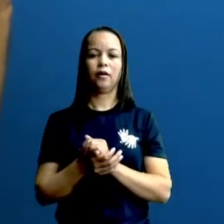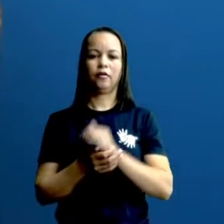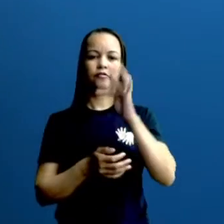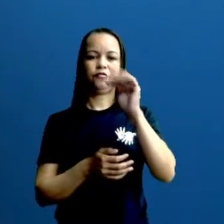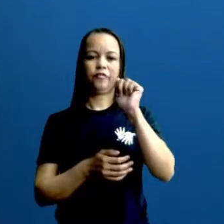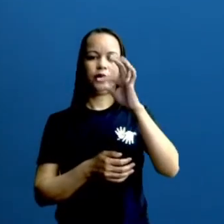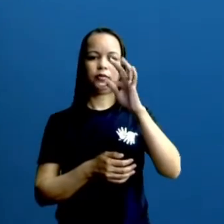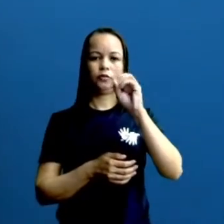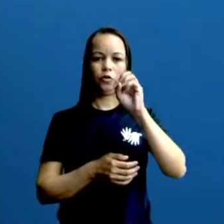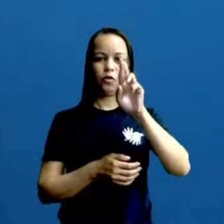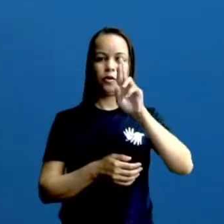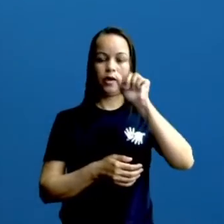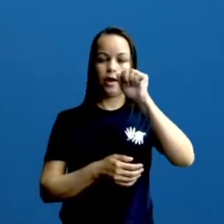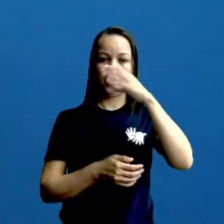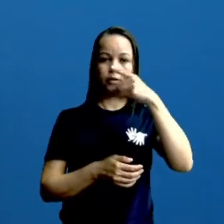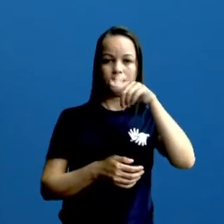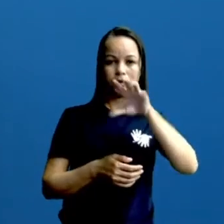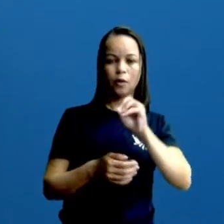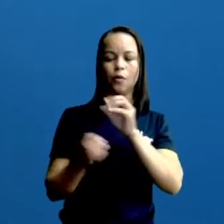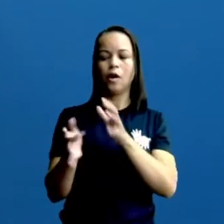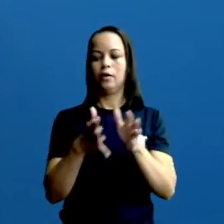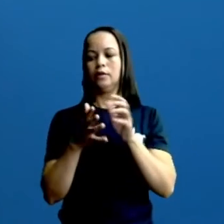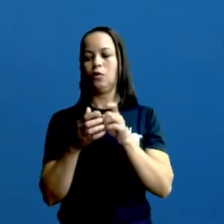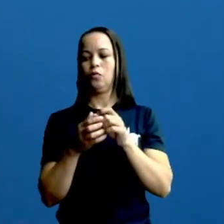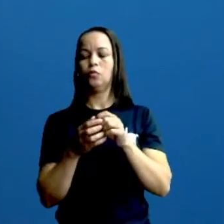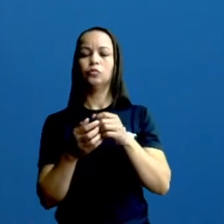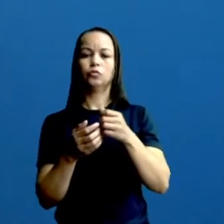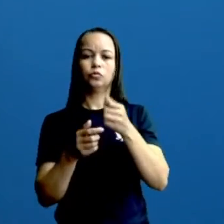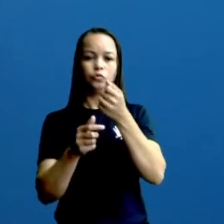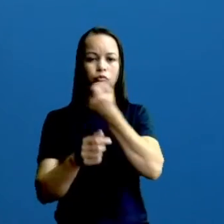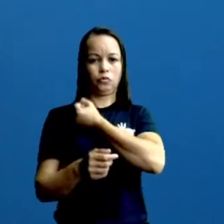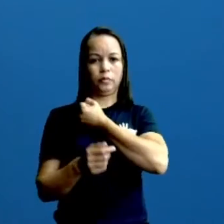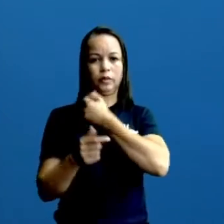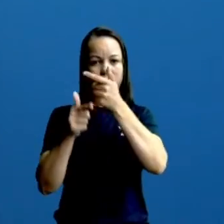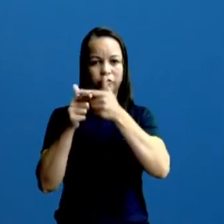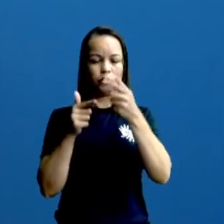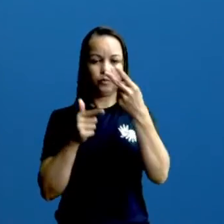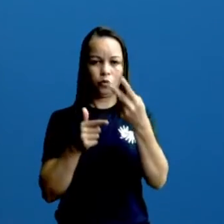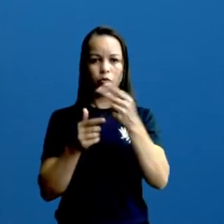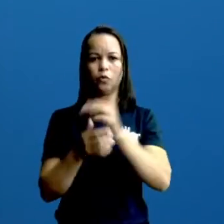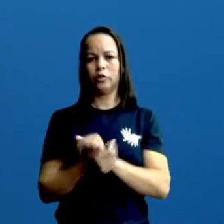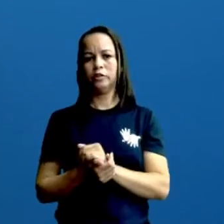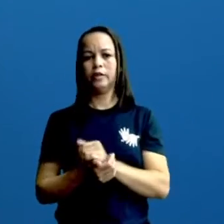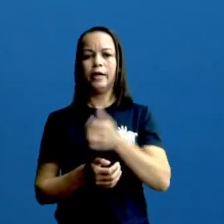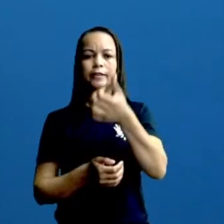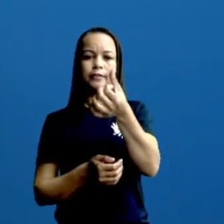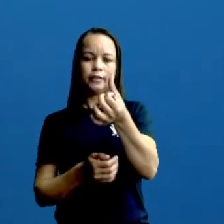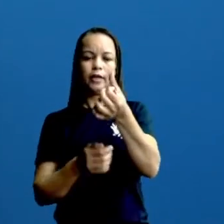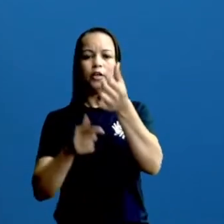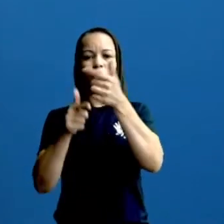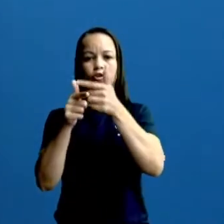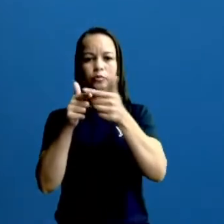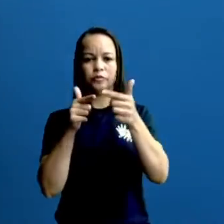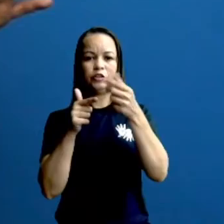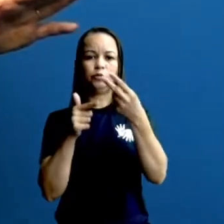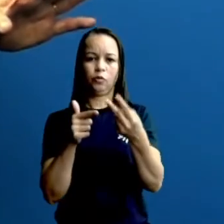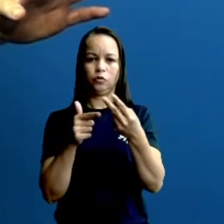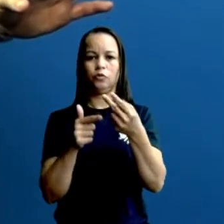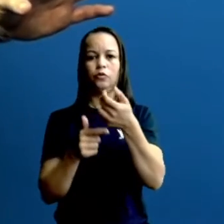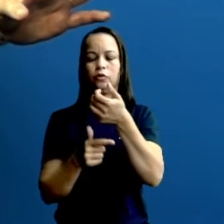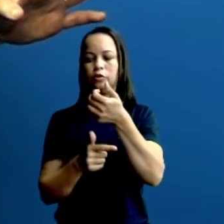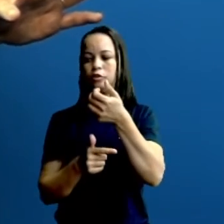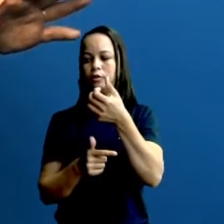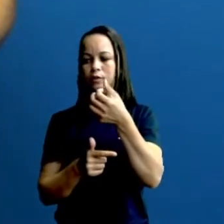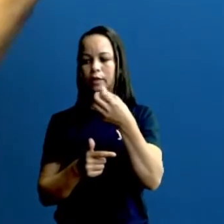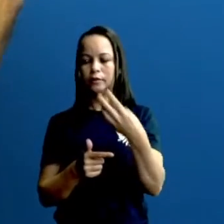comum. Algum número é divisível por 2? Sim. Dá 6 por 2 dá 3. O 15 não é divisível por